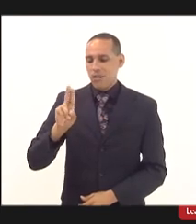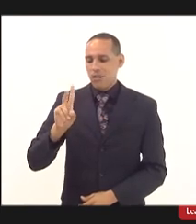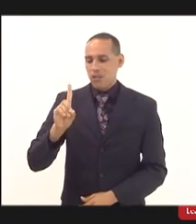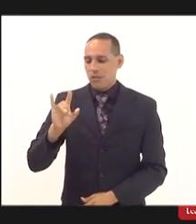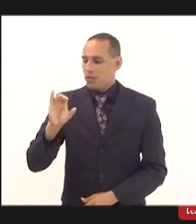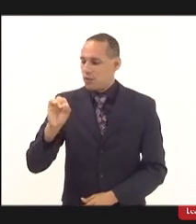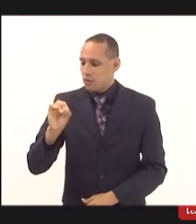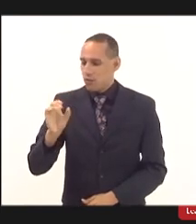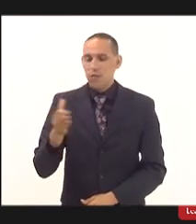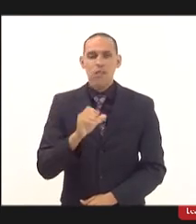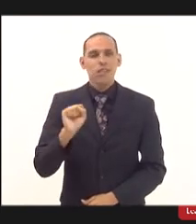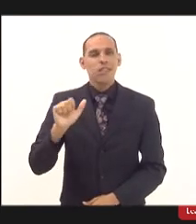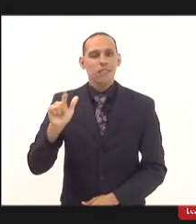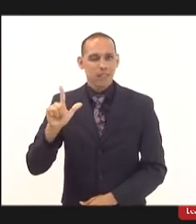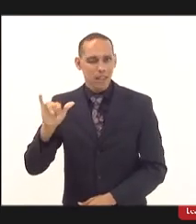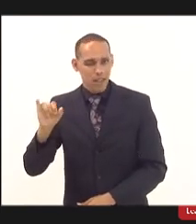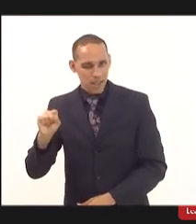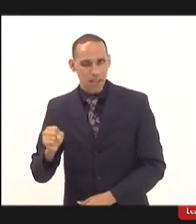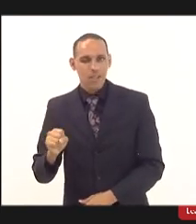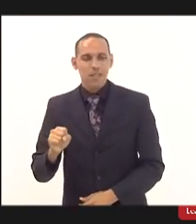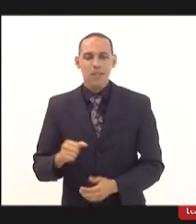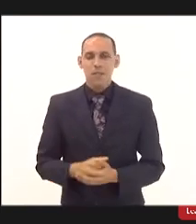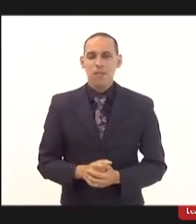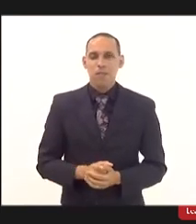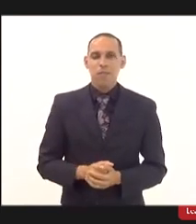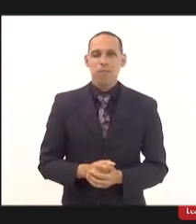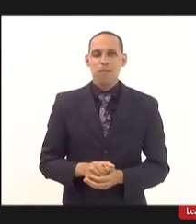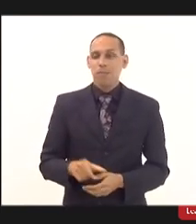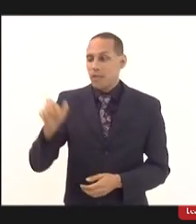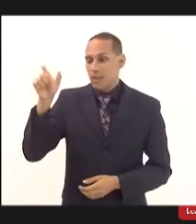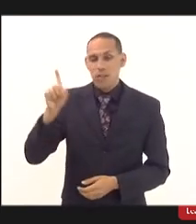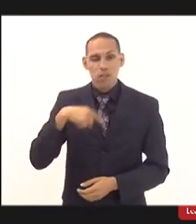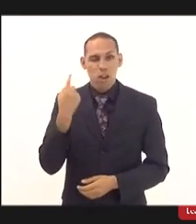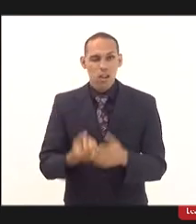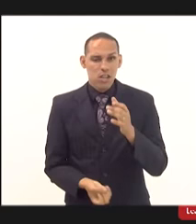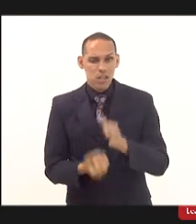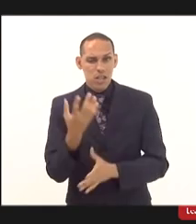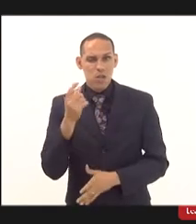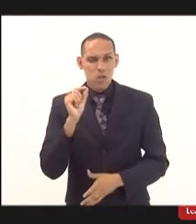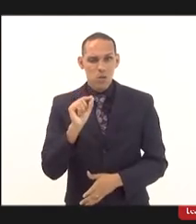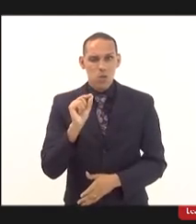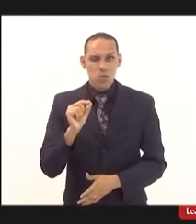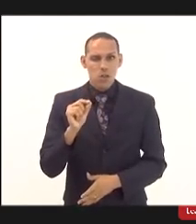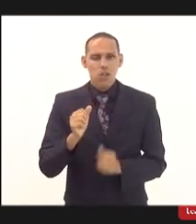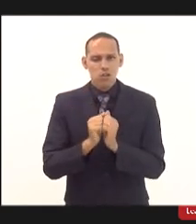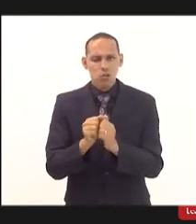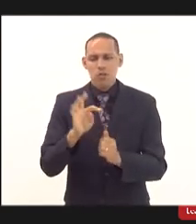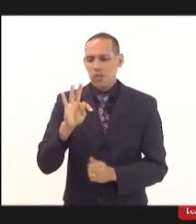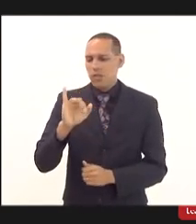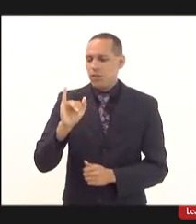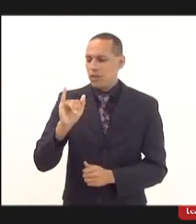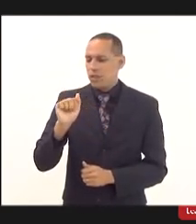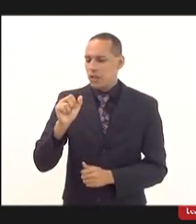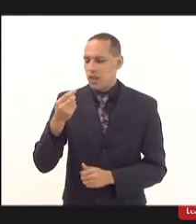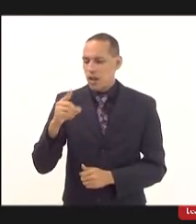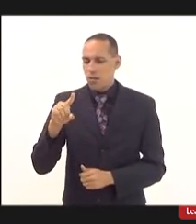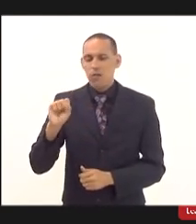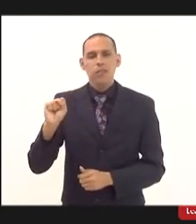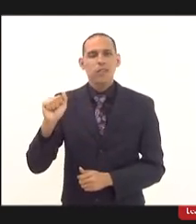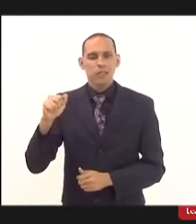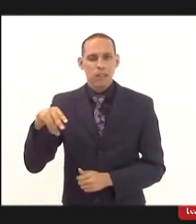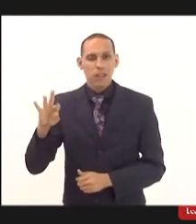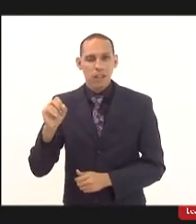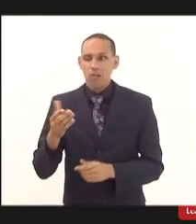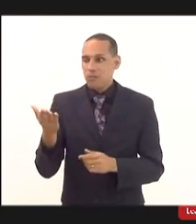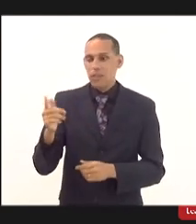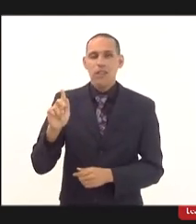ele fundou a Copa e goiaba é criamos também com Tião Santos do Viva Rio e tantos outros de John